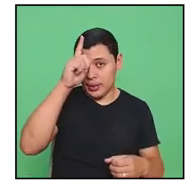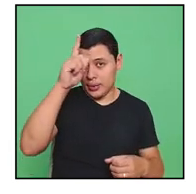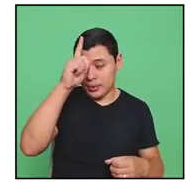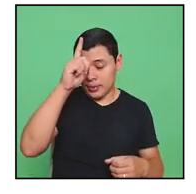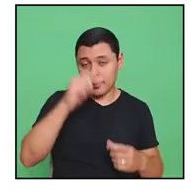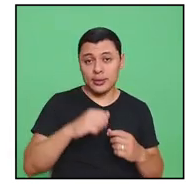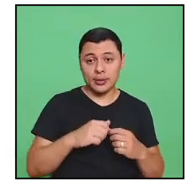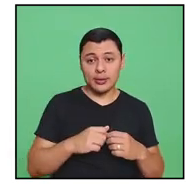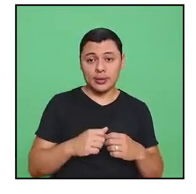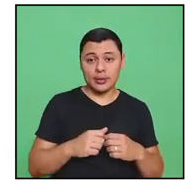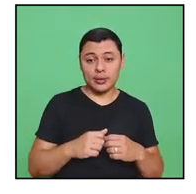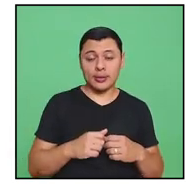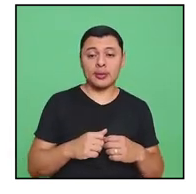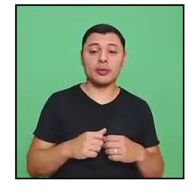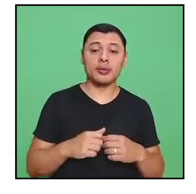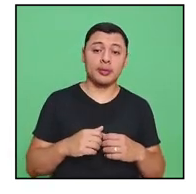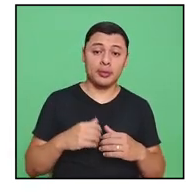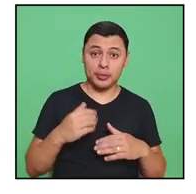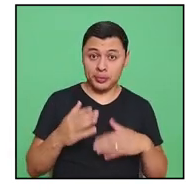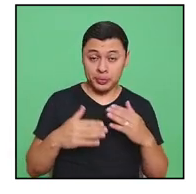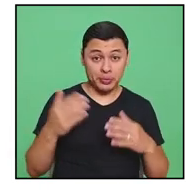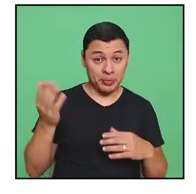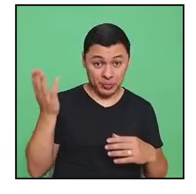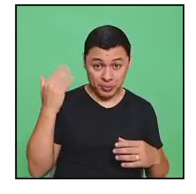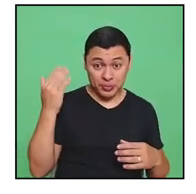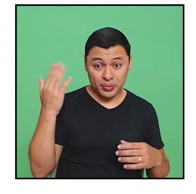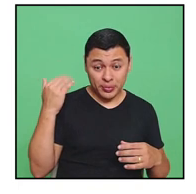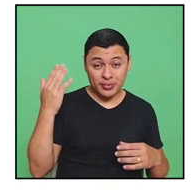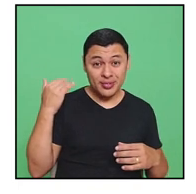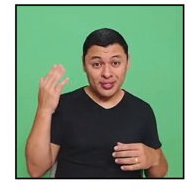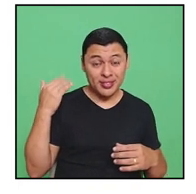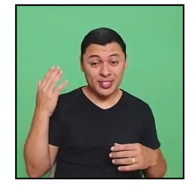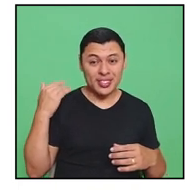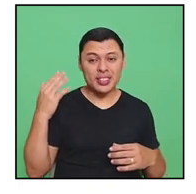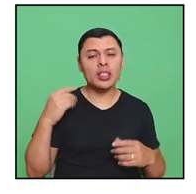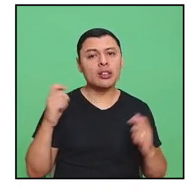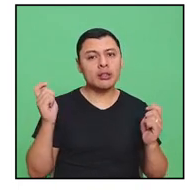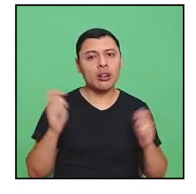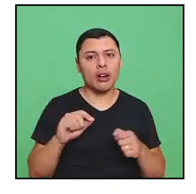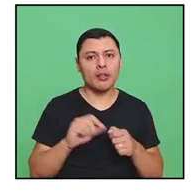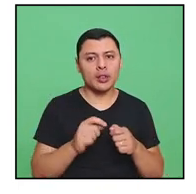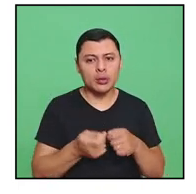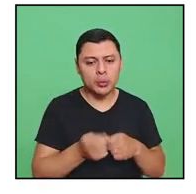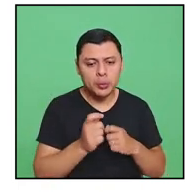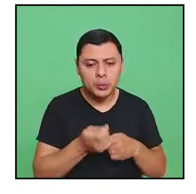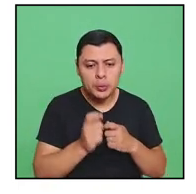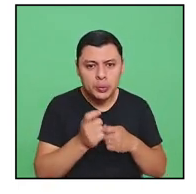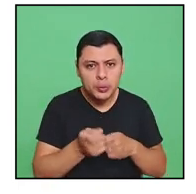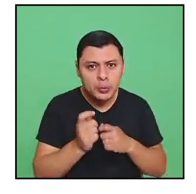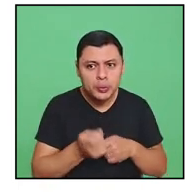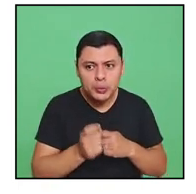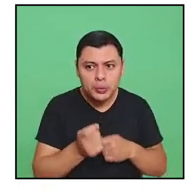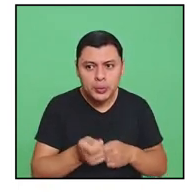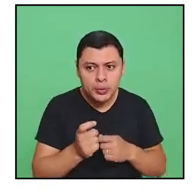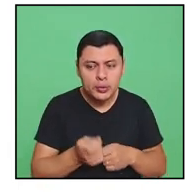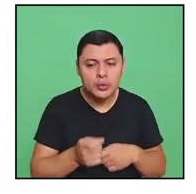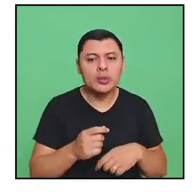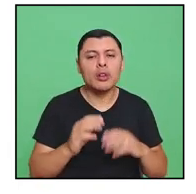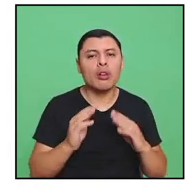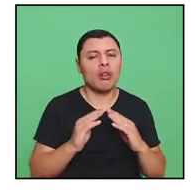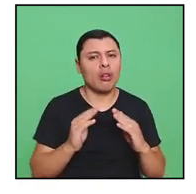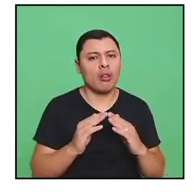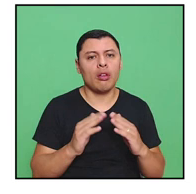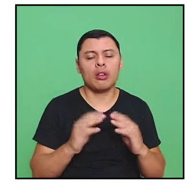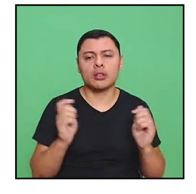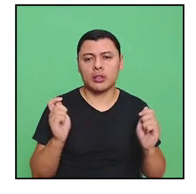época era possível fazer essa mineração de forma doméstica e